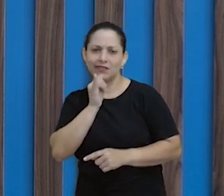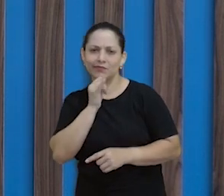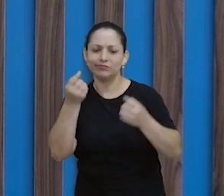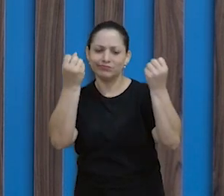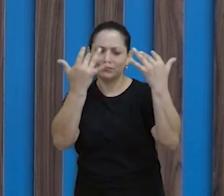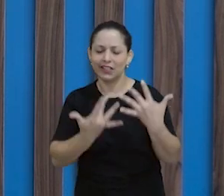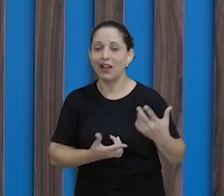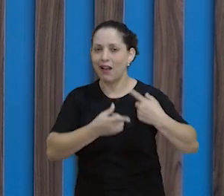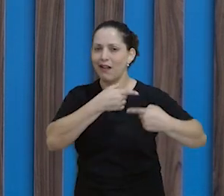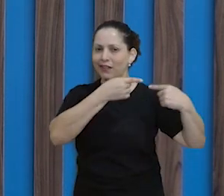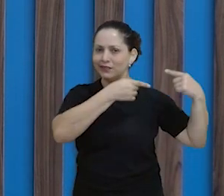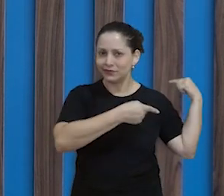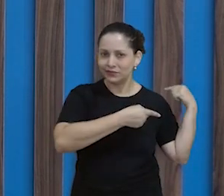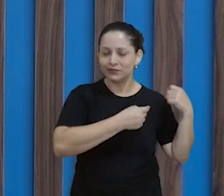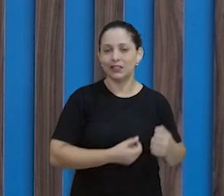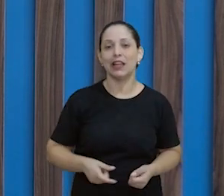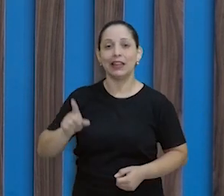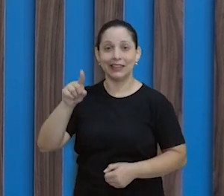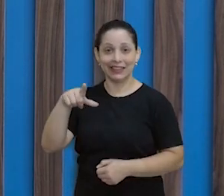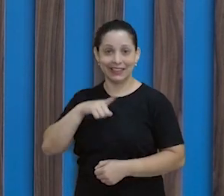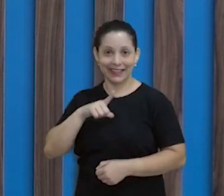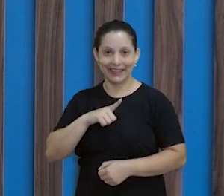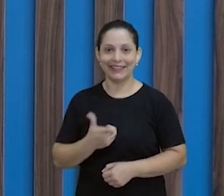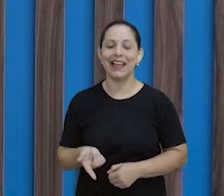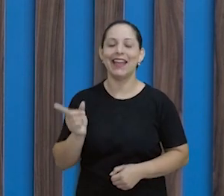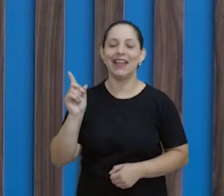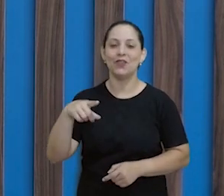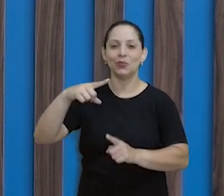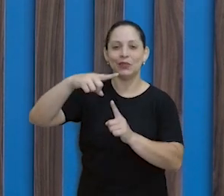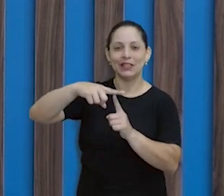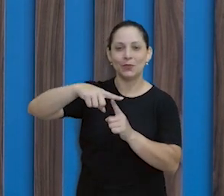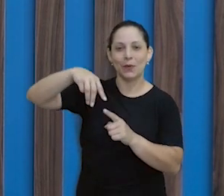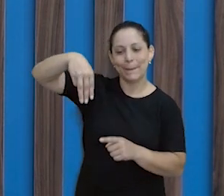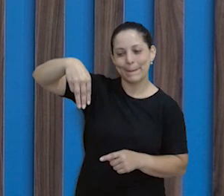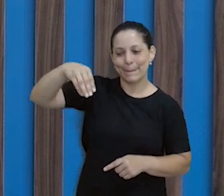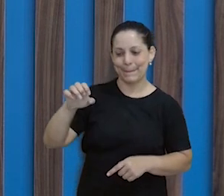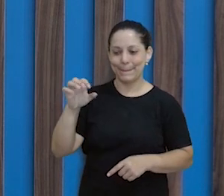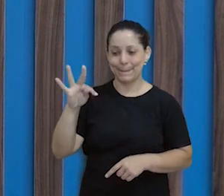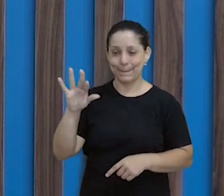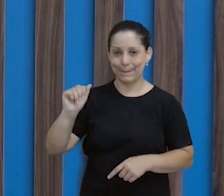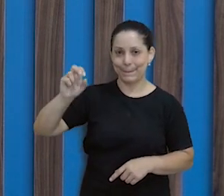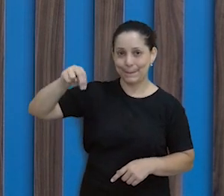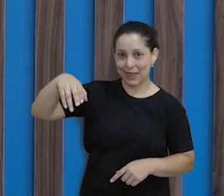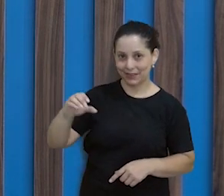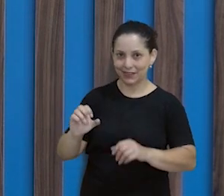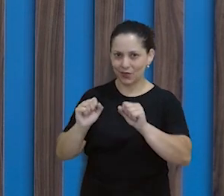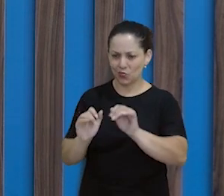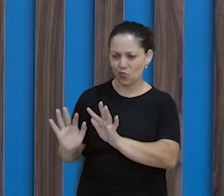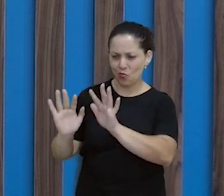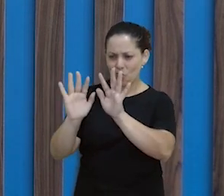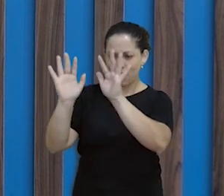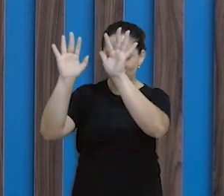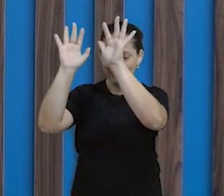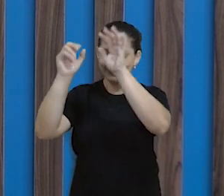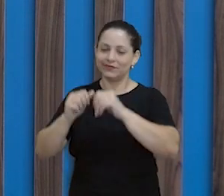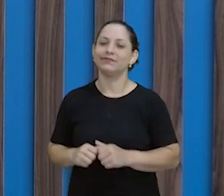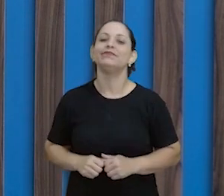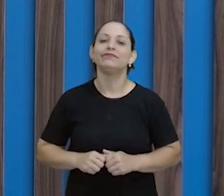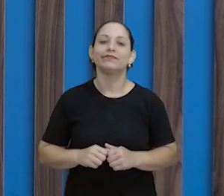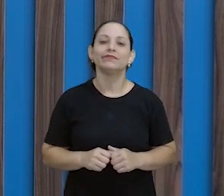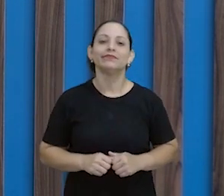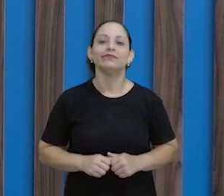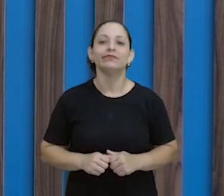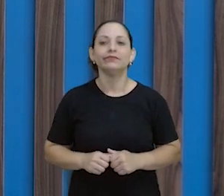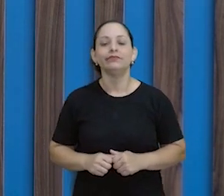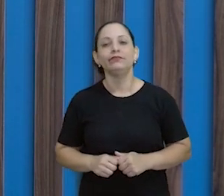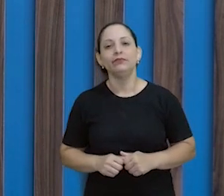a professora Carol, o gás metano, né, que nós vimos aqui. E a questão aí da ligação metálica também. Então, muitas